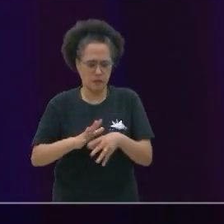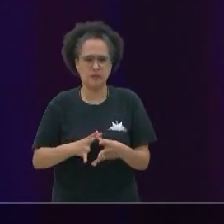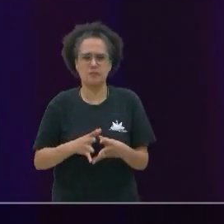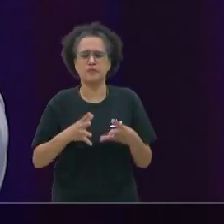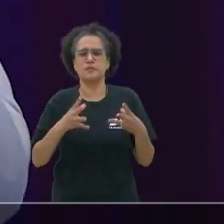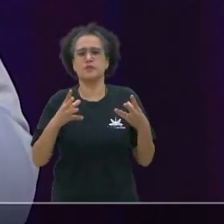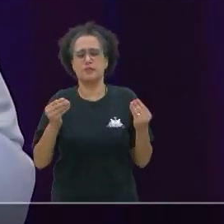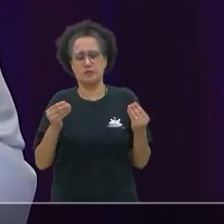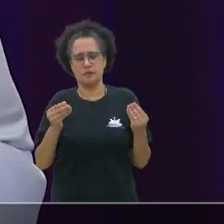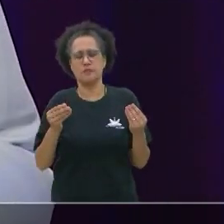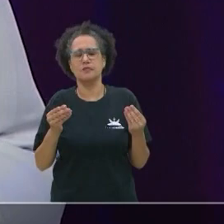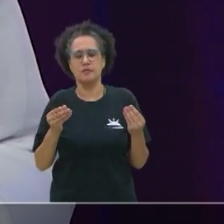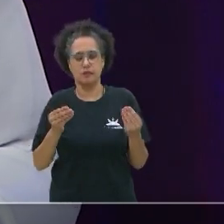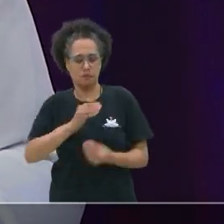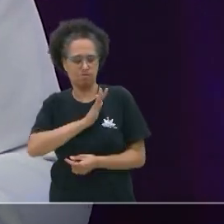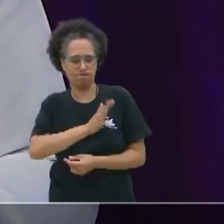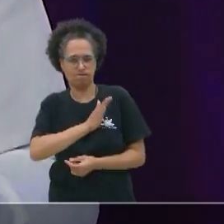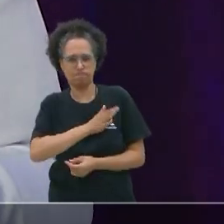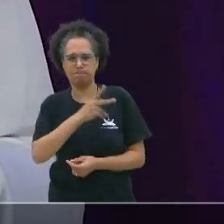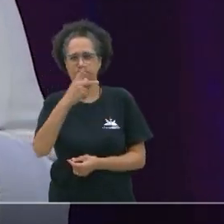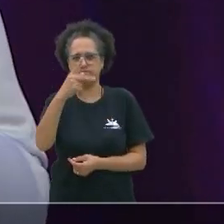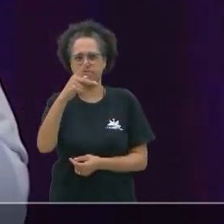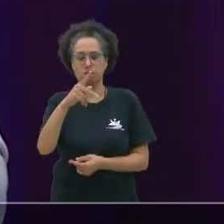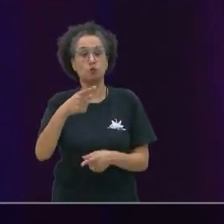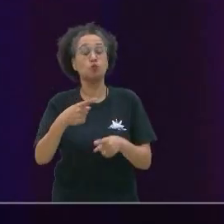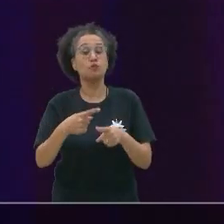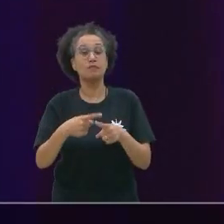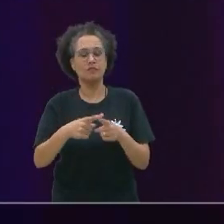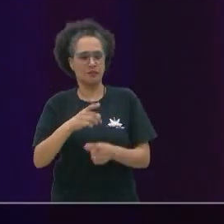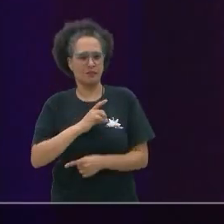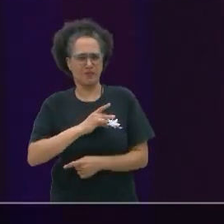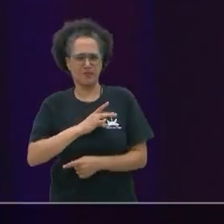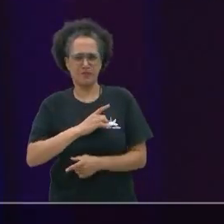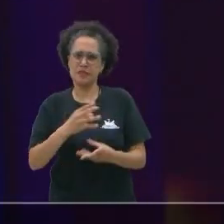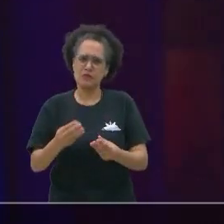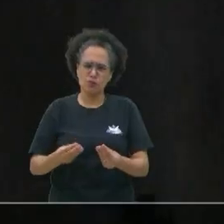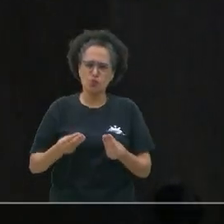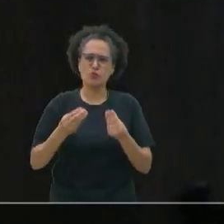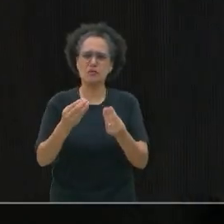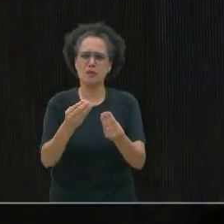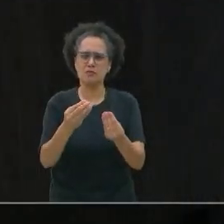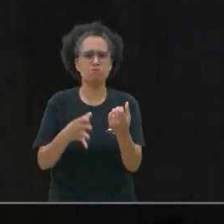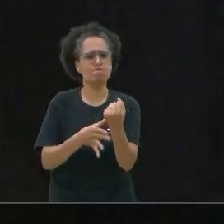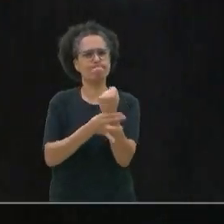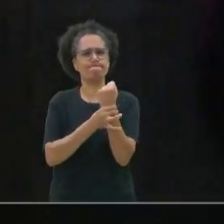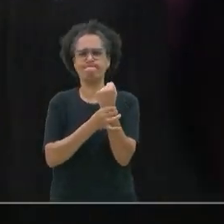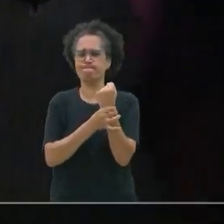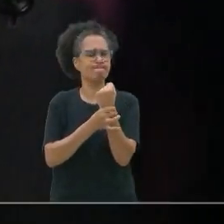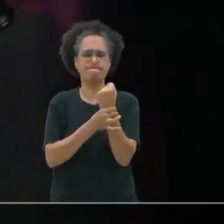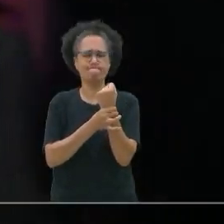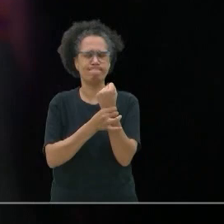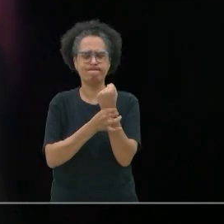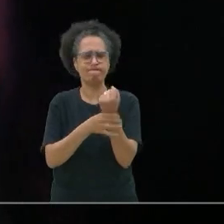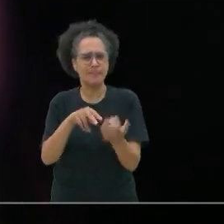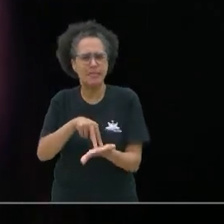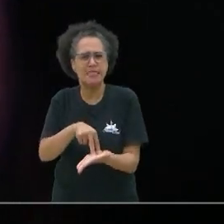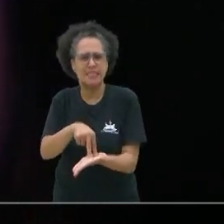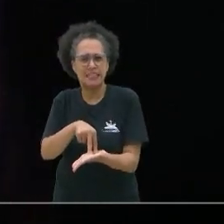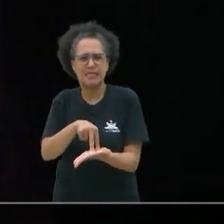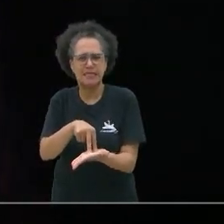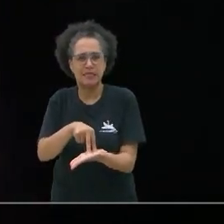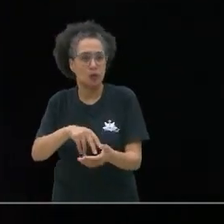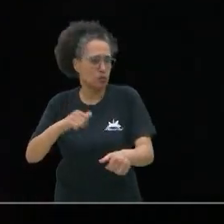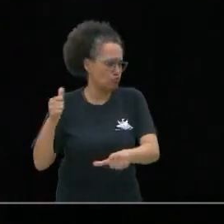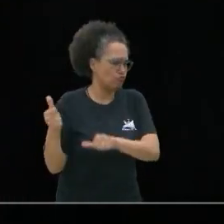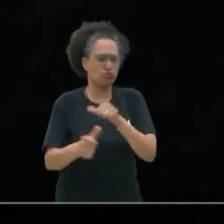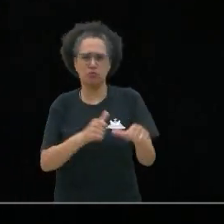este medo tem te travado. Este medo tem dado a você insegurança. Insegurança inclusive de mudar de